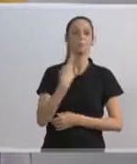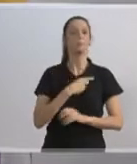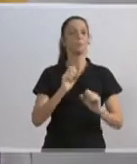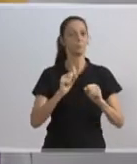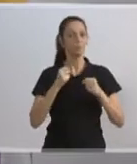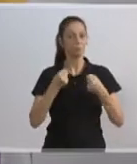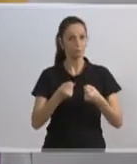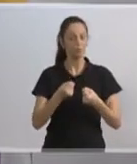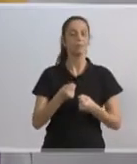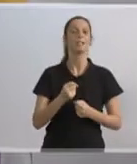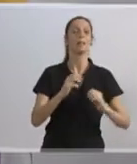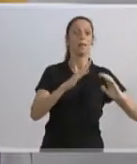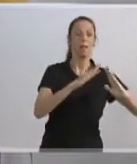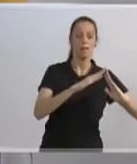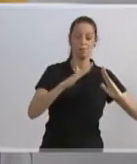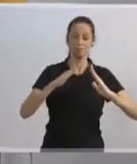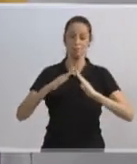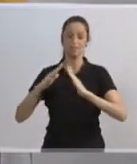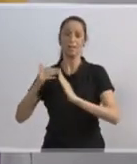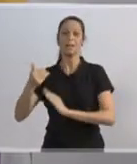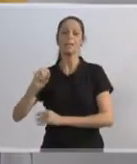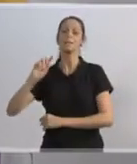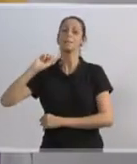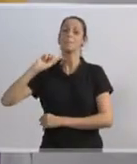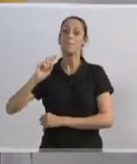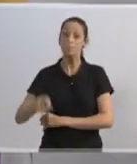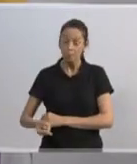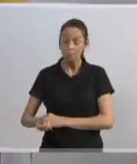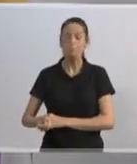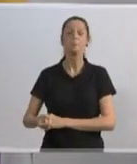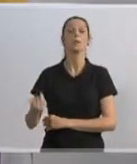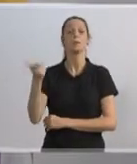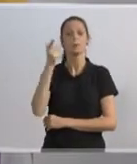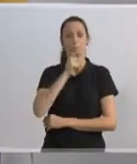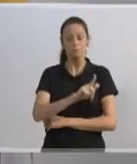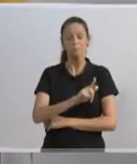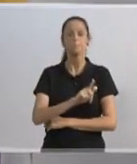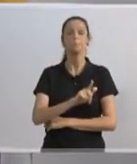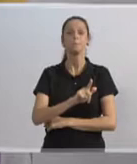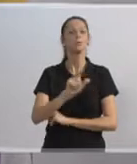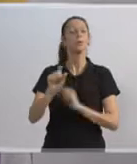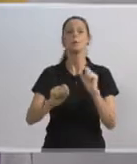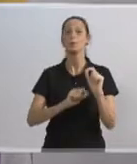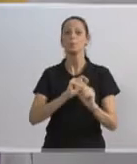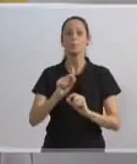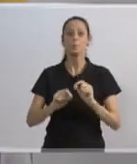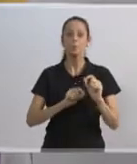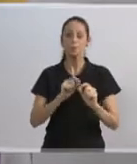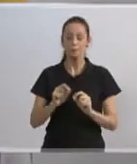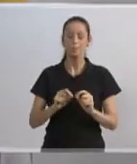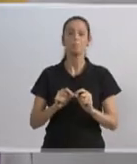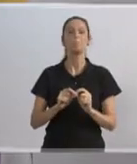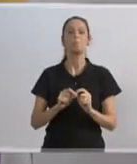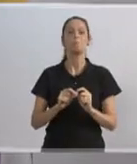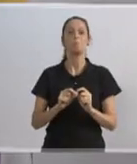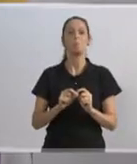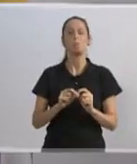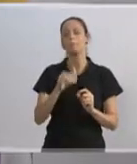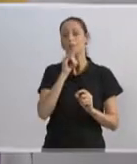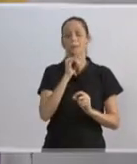carlos recebessem nem todos com certeza receberam mas através dos 100 das escolas e também